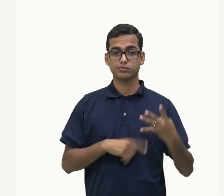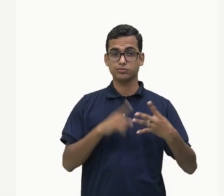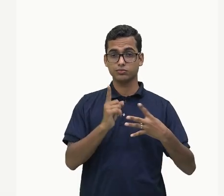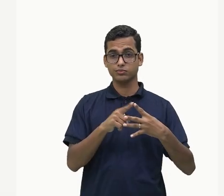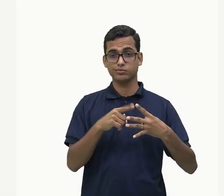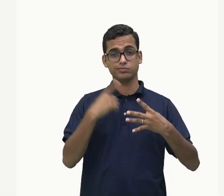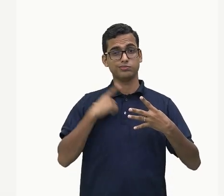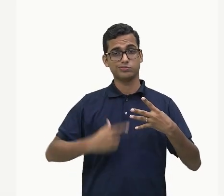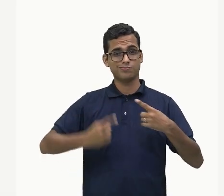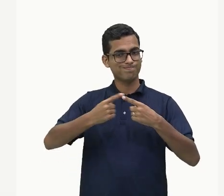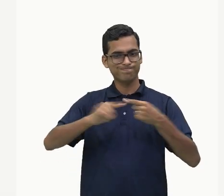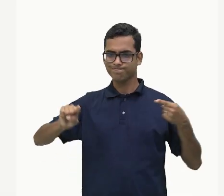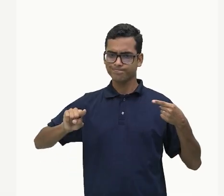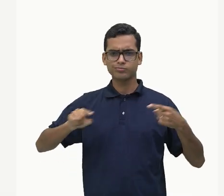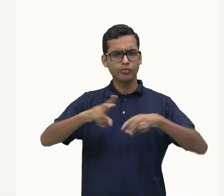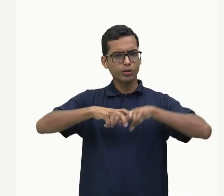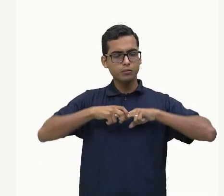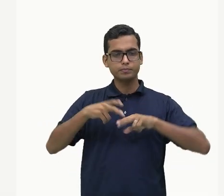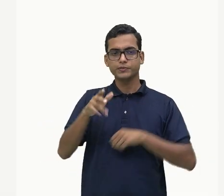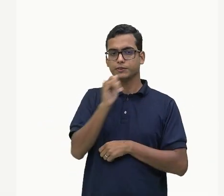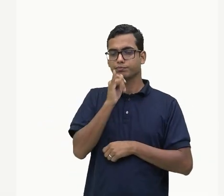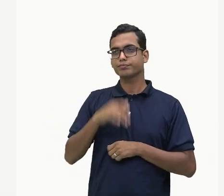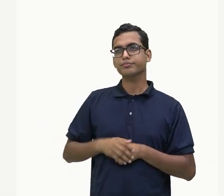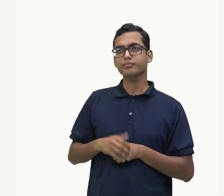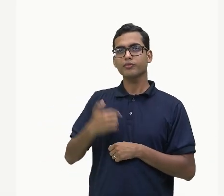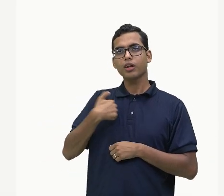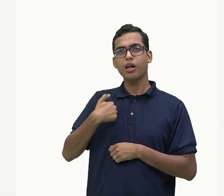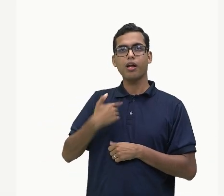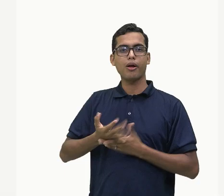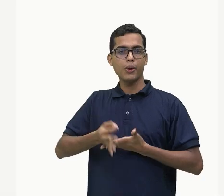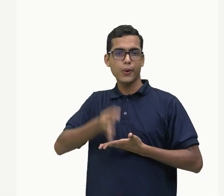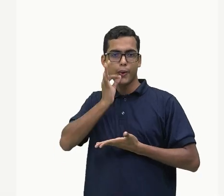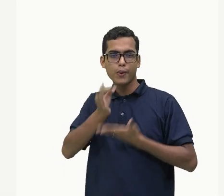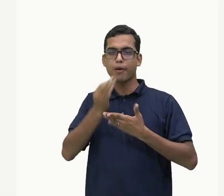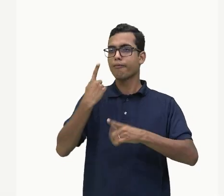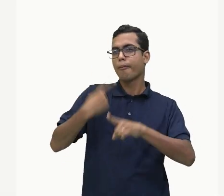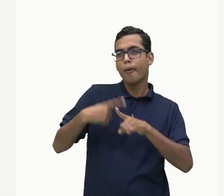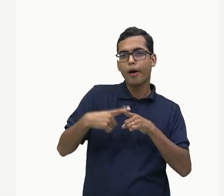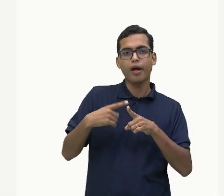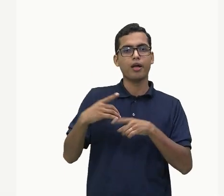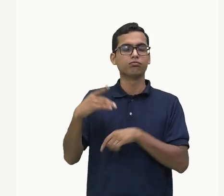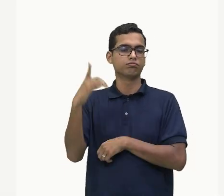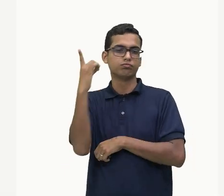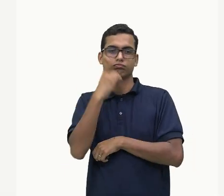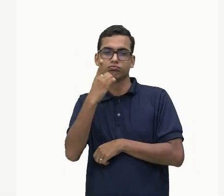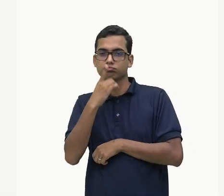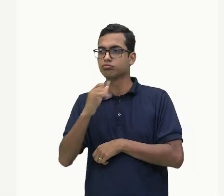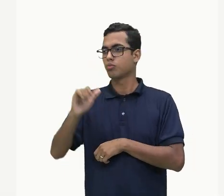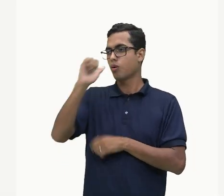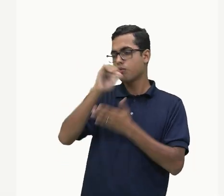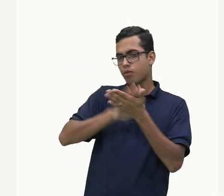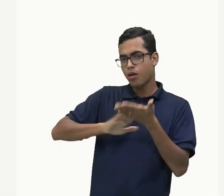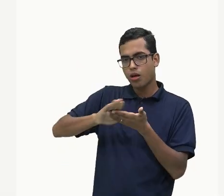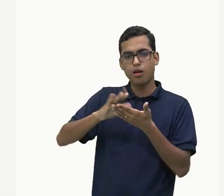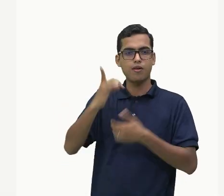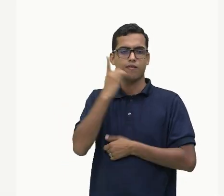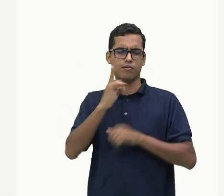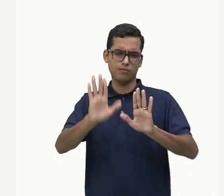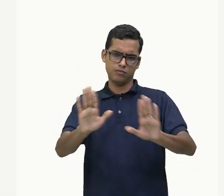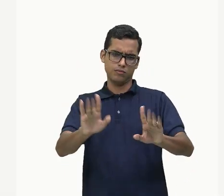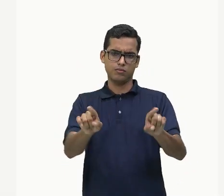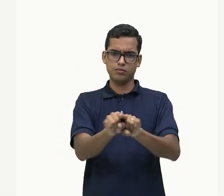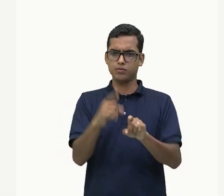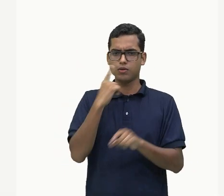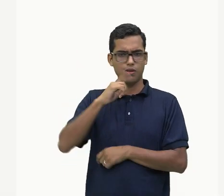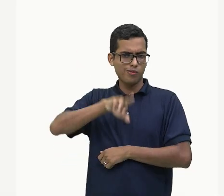porque olha só, eu tomo café, porque eu não tomo todo dia, não fecha, então, letra A, não é. But, I